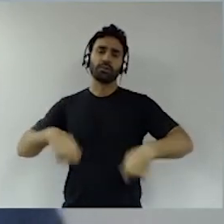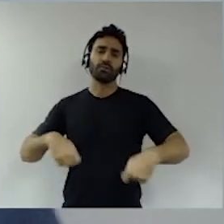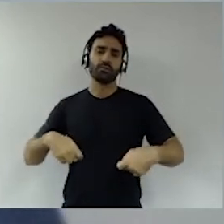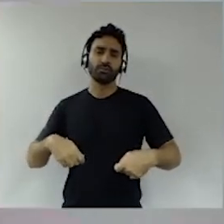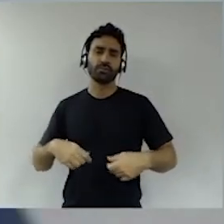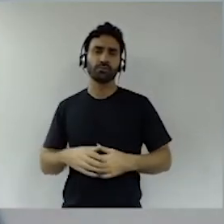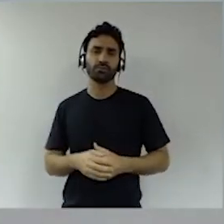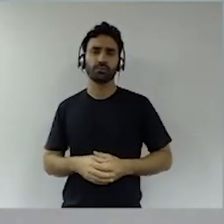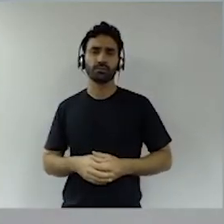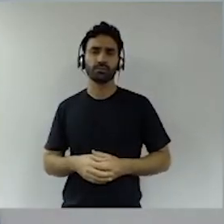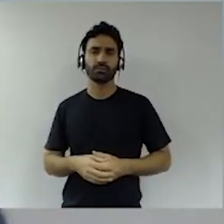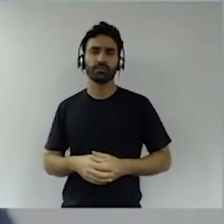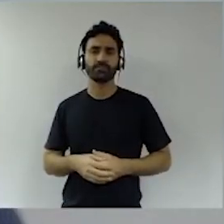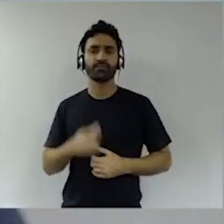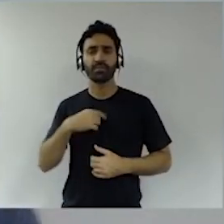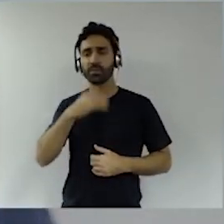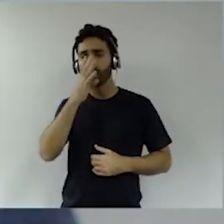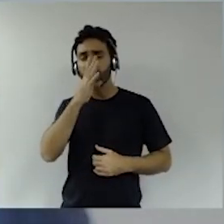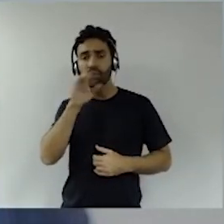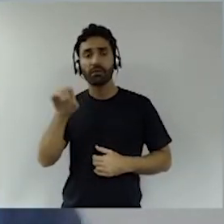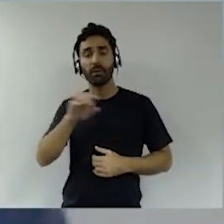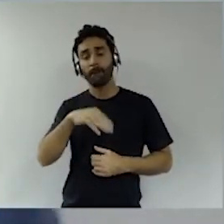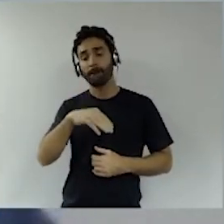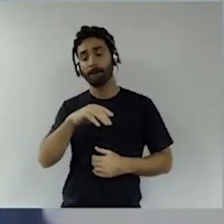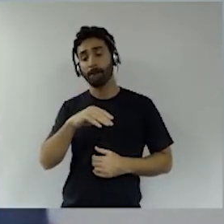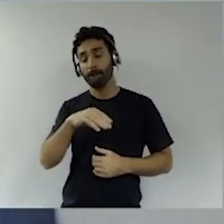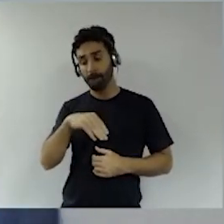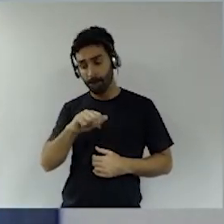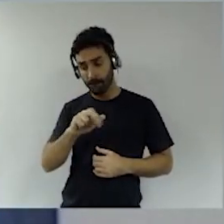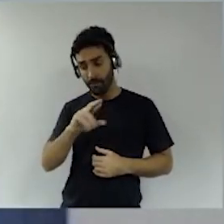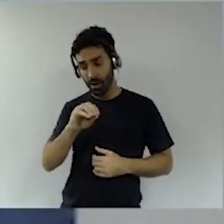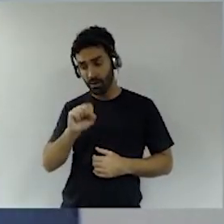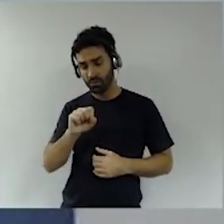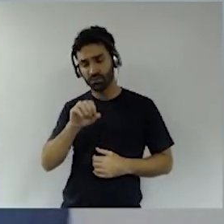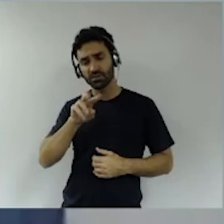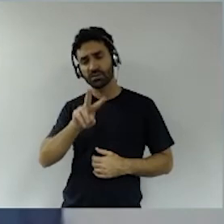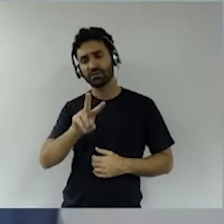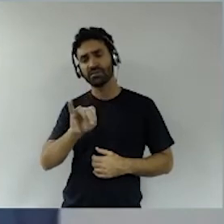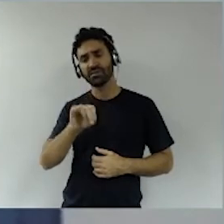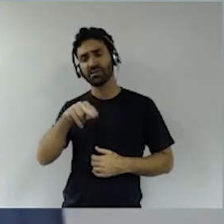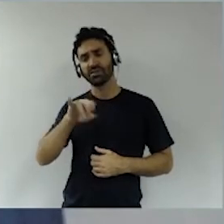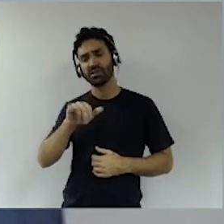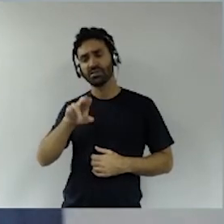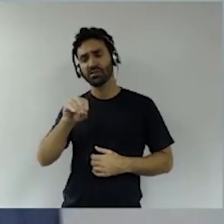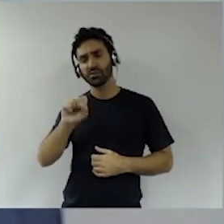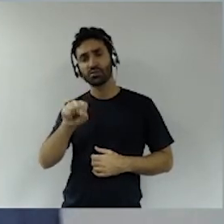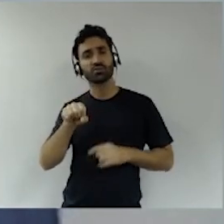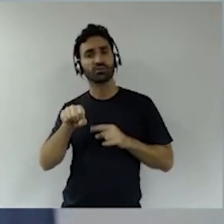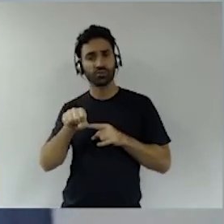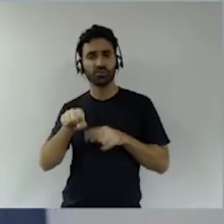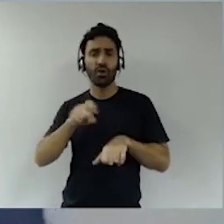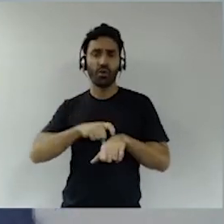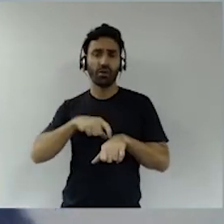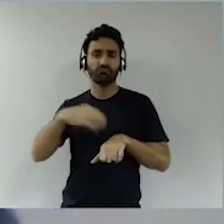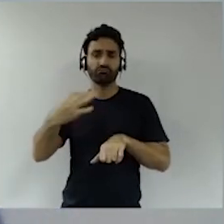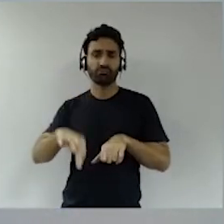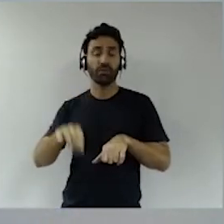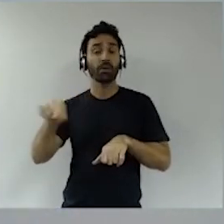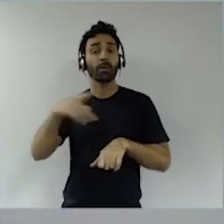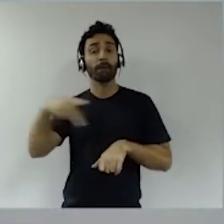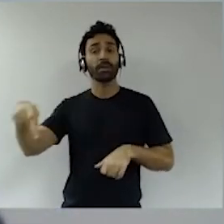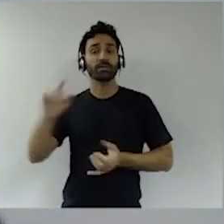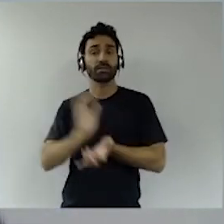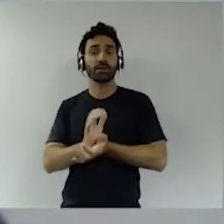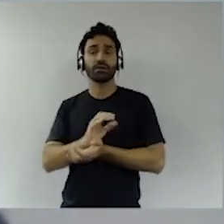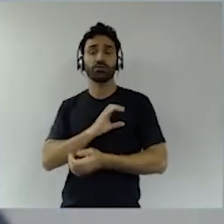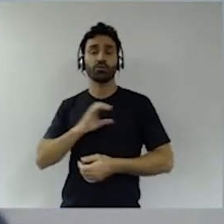até de admiração, a Marcos Vinícius, né? Furtado Coelho, nosso membro honorário vitalício, enquanto presidente da Comissão